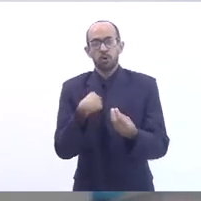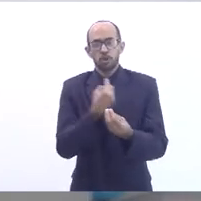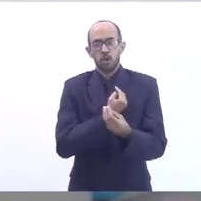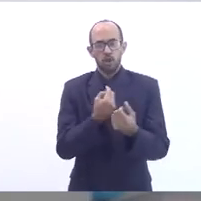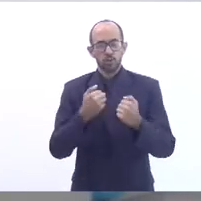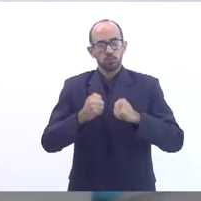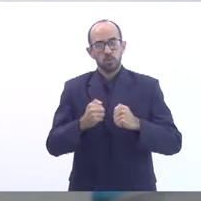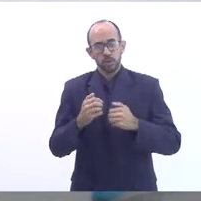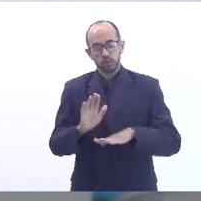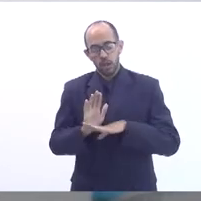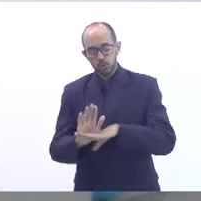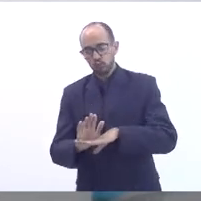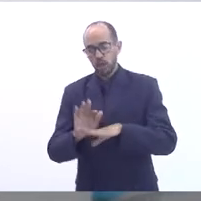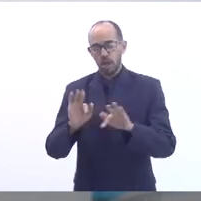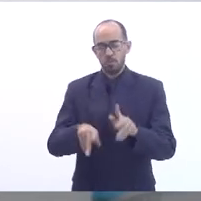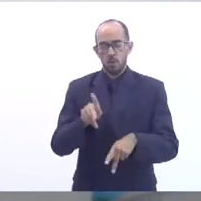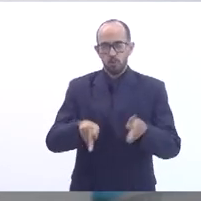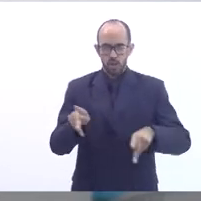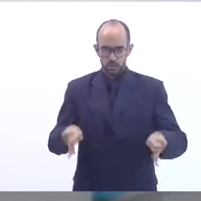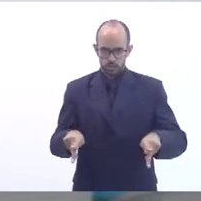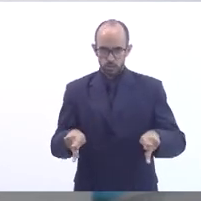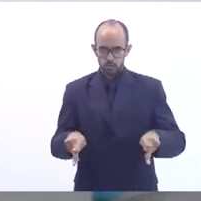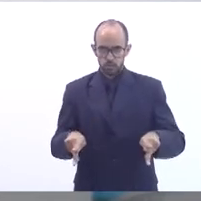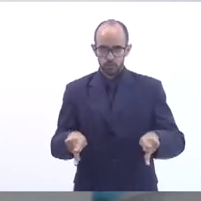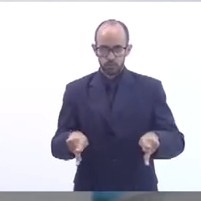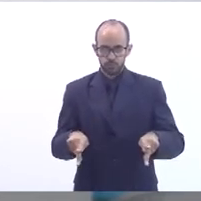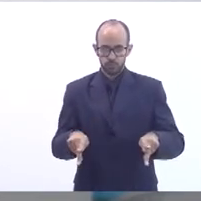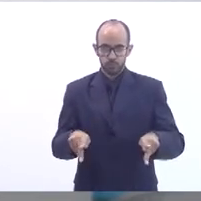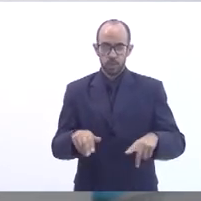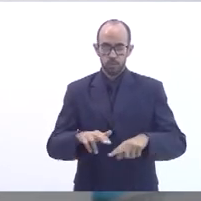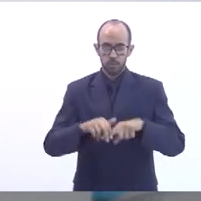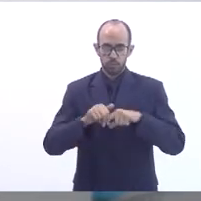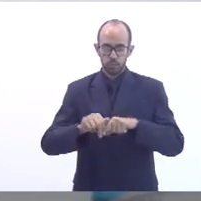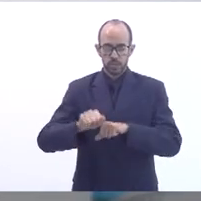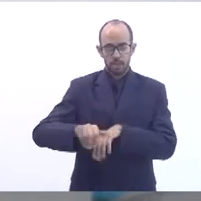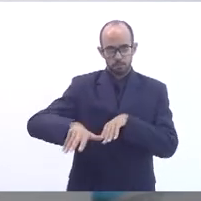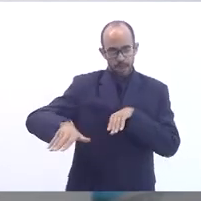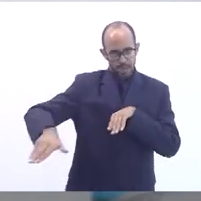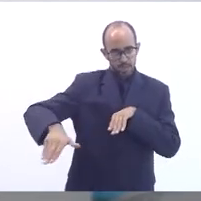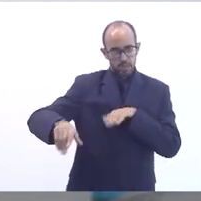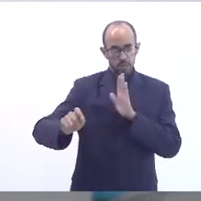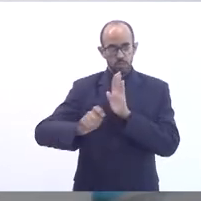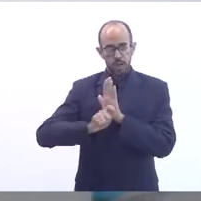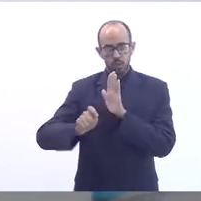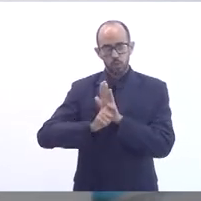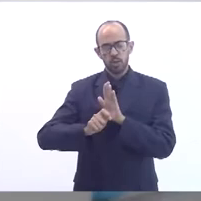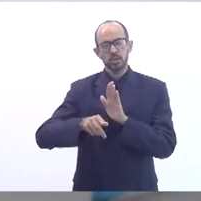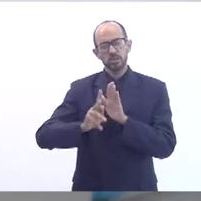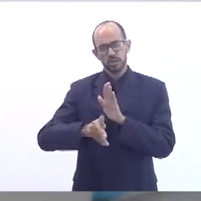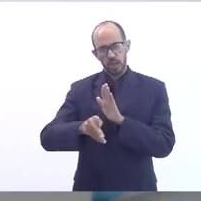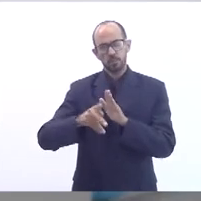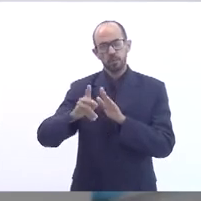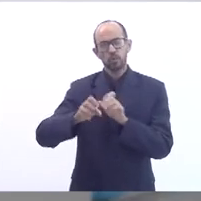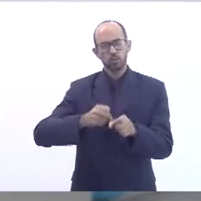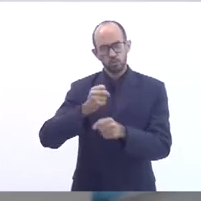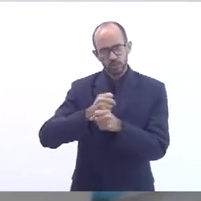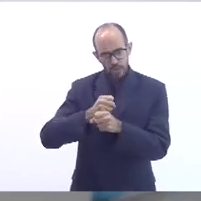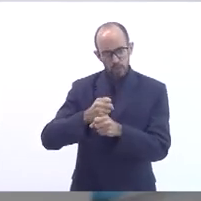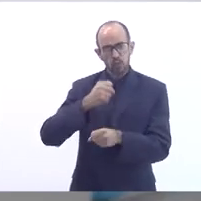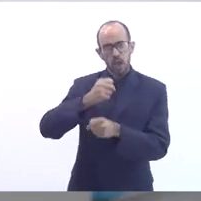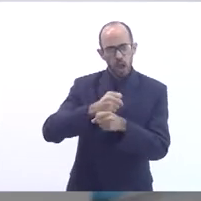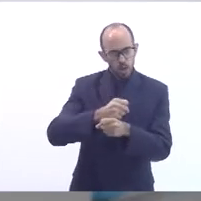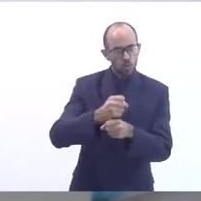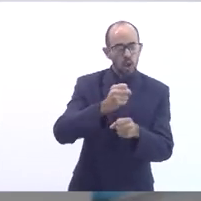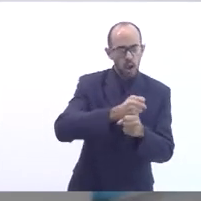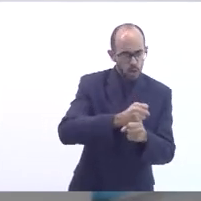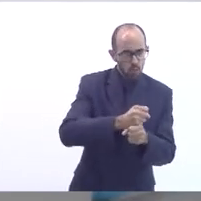trazer benefícios para essa população e é por isso que a marcha da maconha vai as ruas todos os anos para tentar da voz às